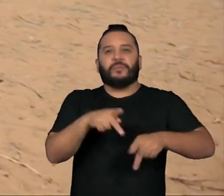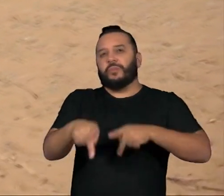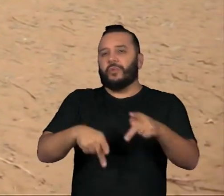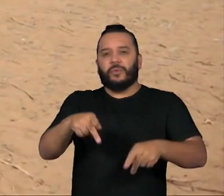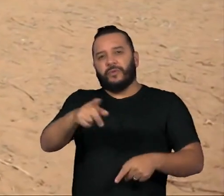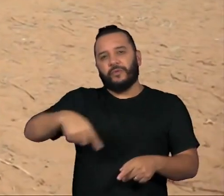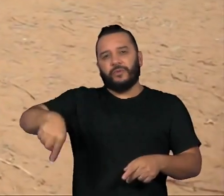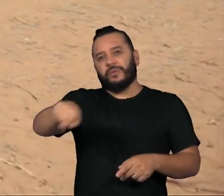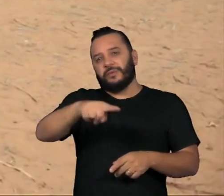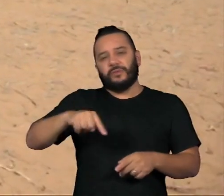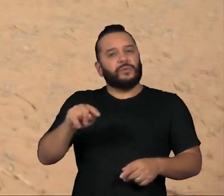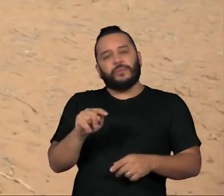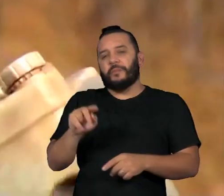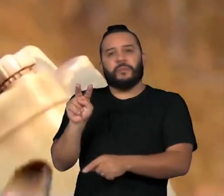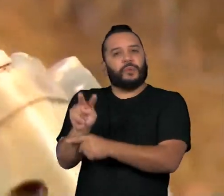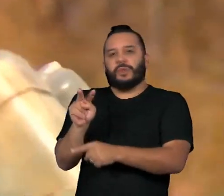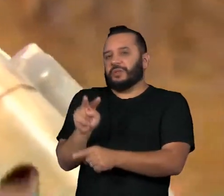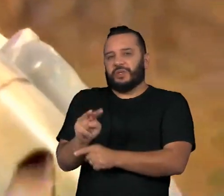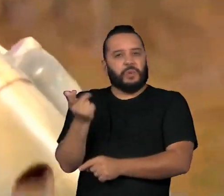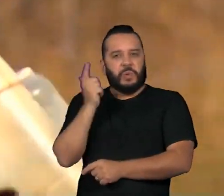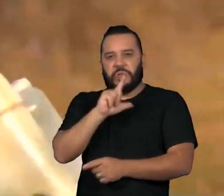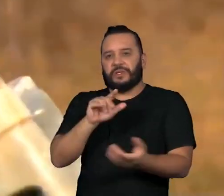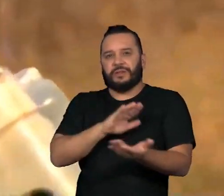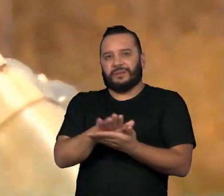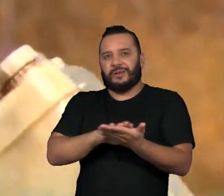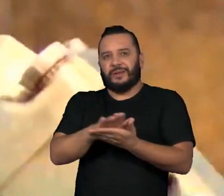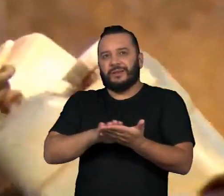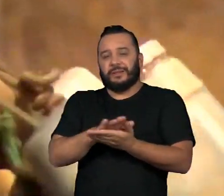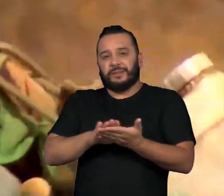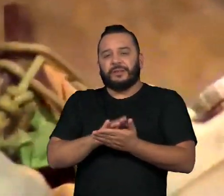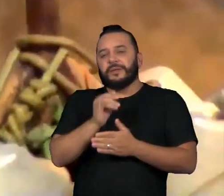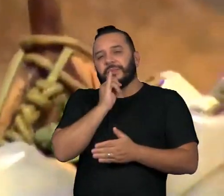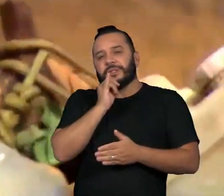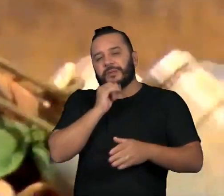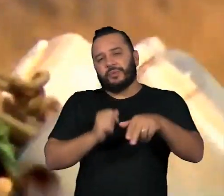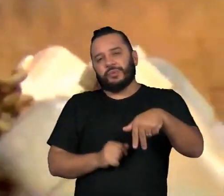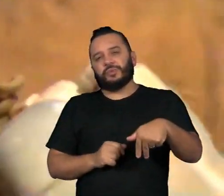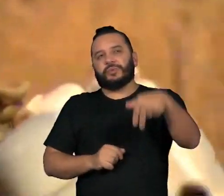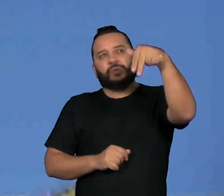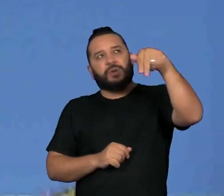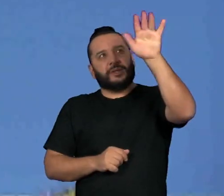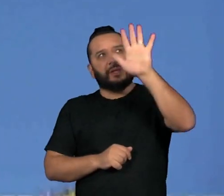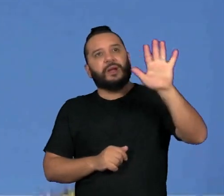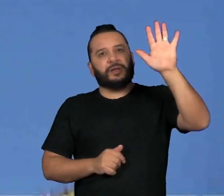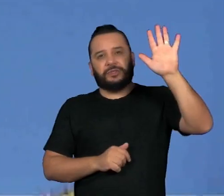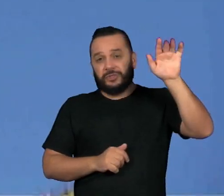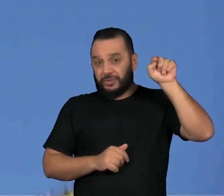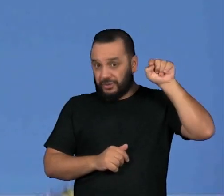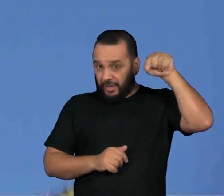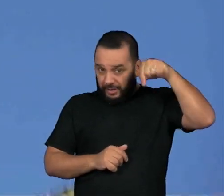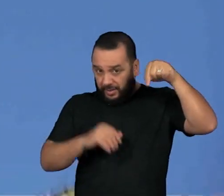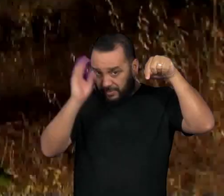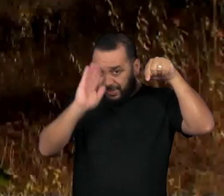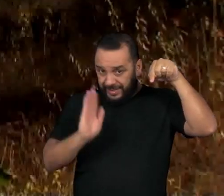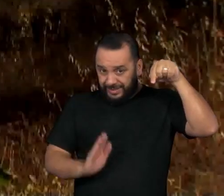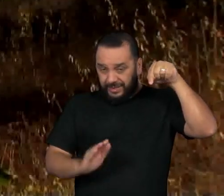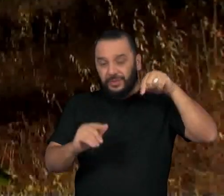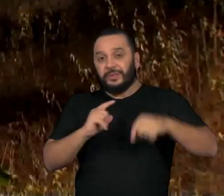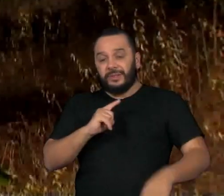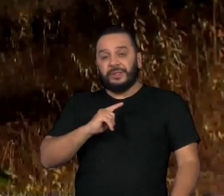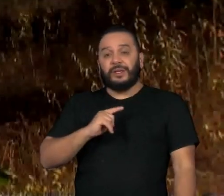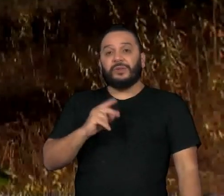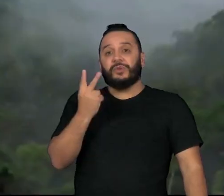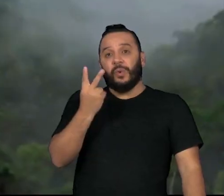se proteger dos impactos. Em algumas regiões do Nordeste brasileiro, a temperatura chega a